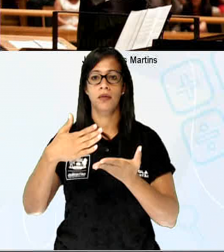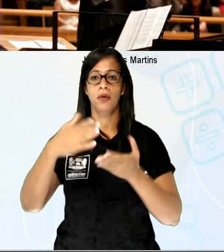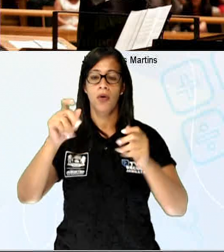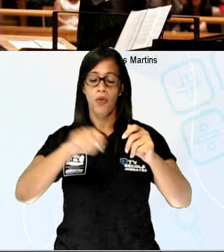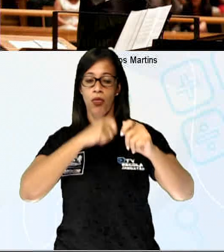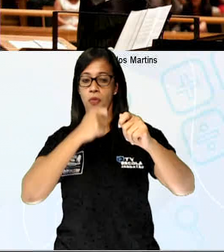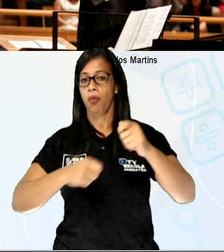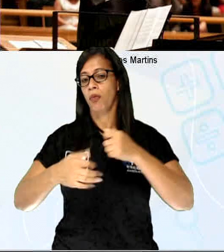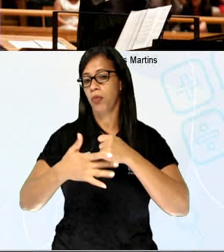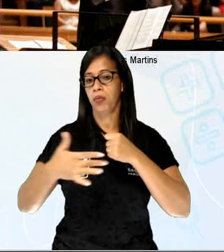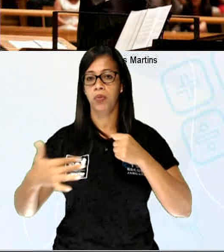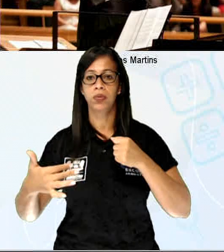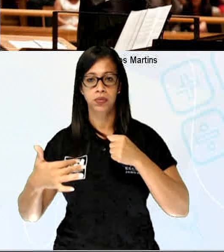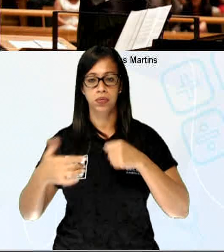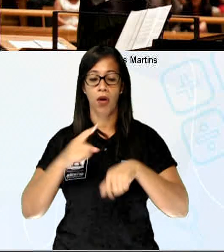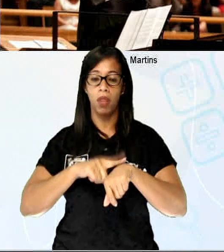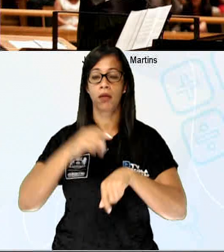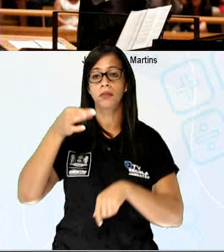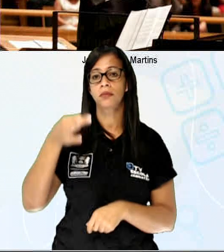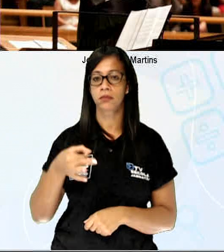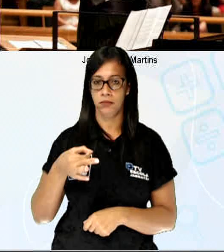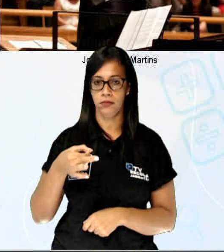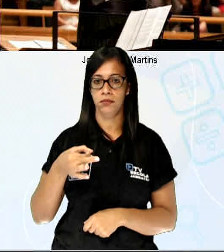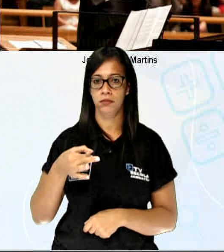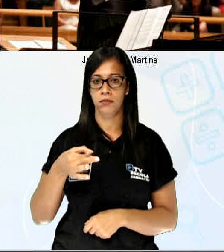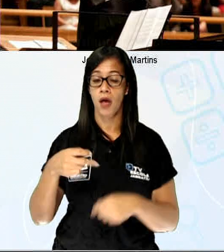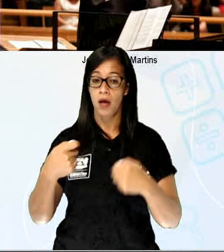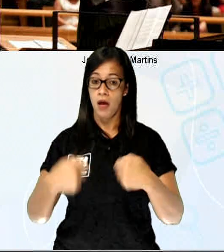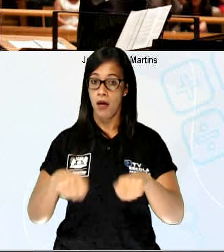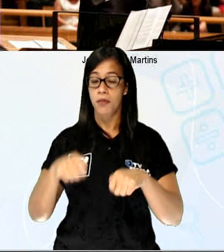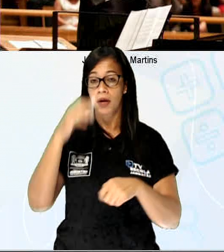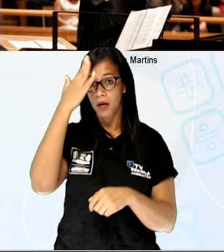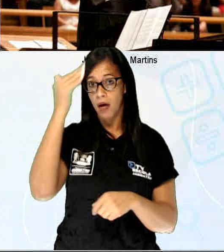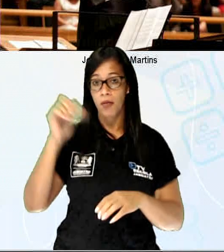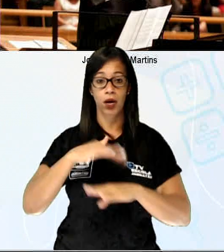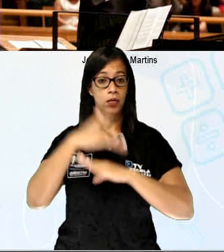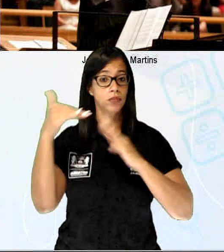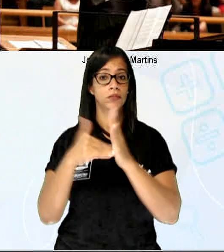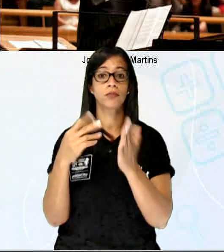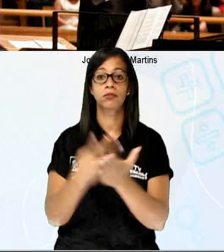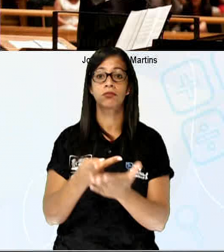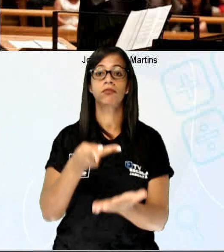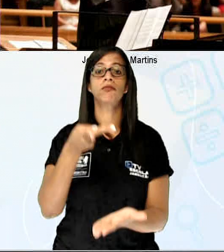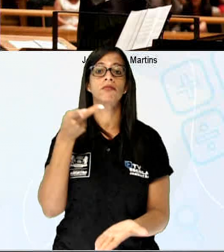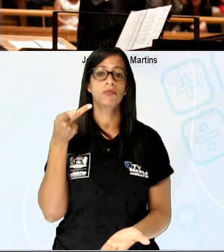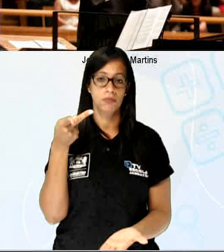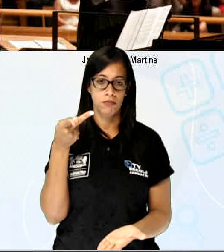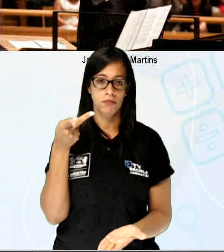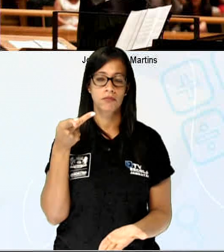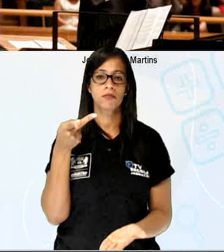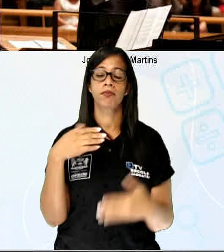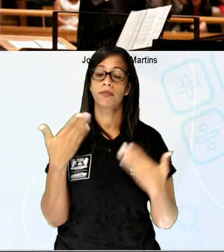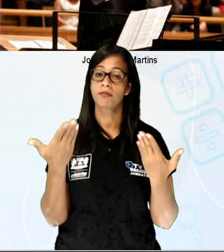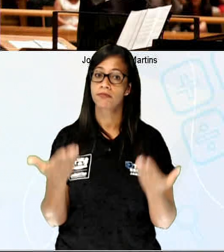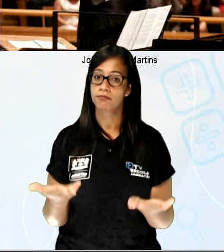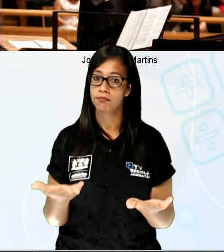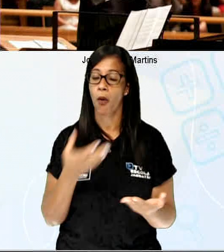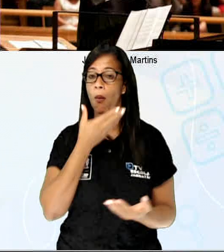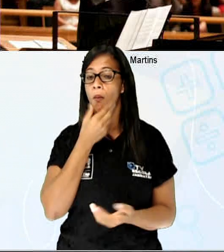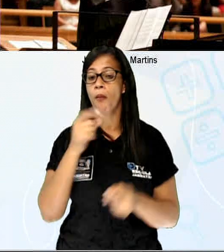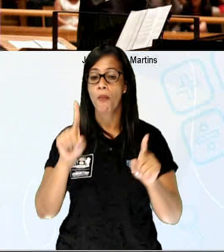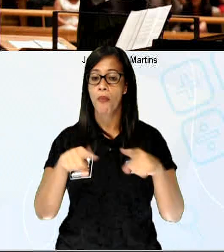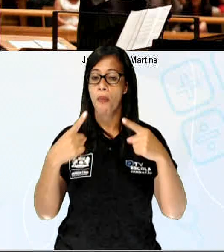música. Além de ter que saber todas as partes que será tocada pelos músicos. Ou seja, o maestro, ele tem que saber de